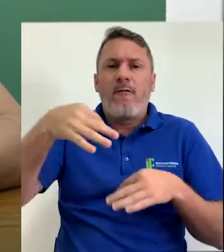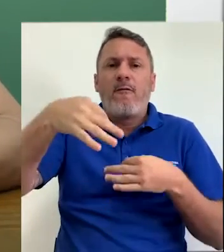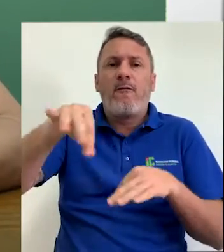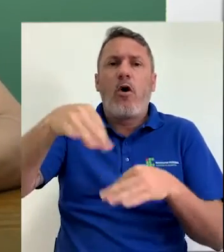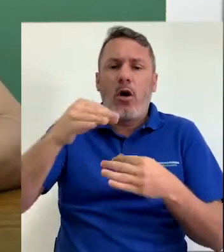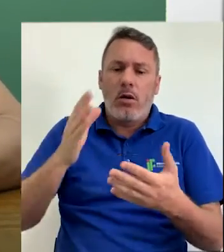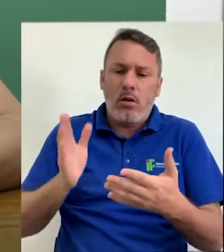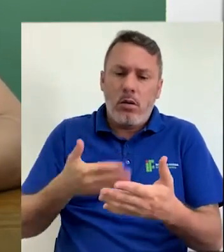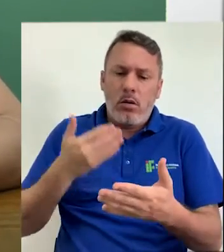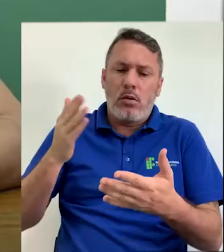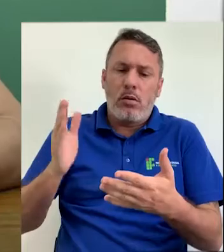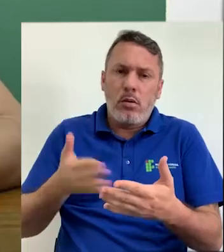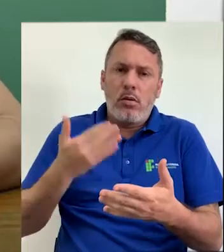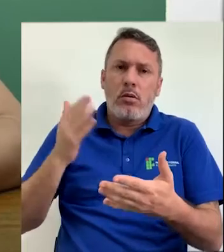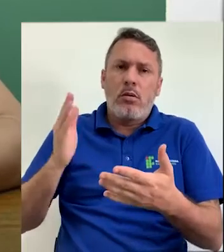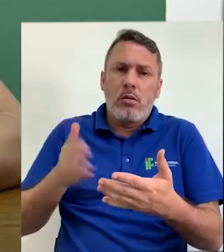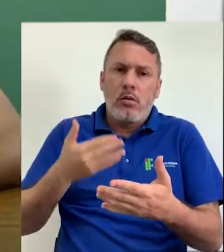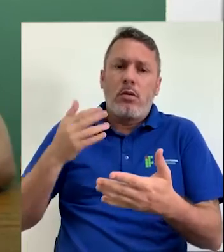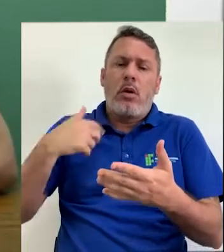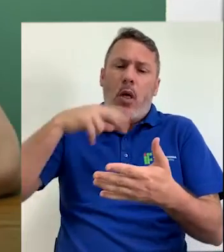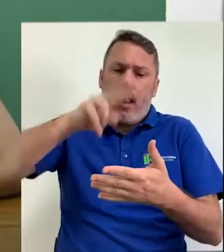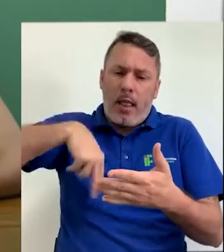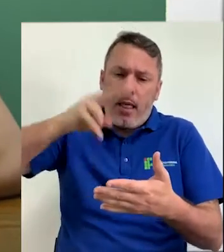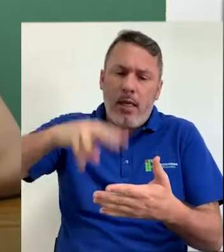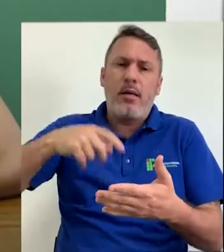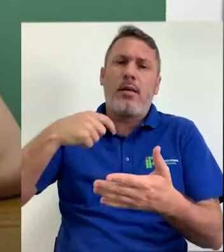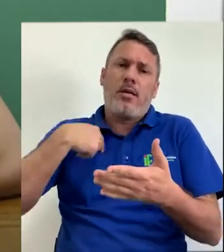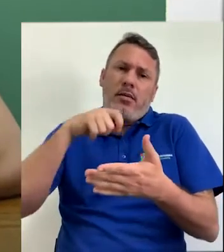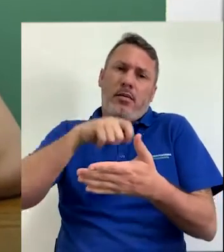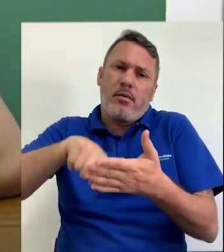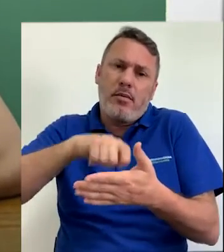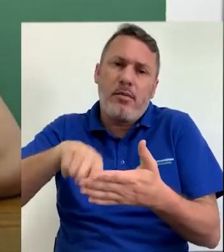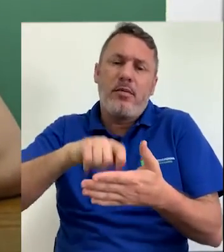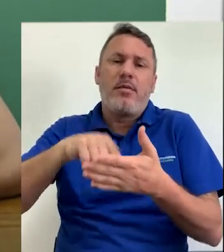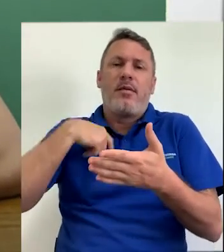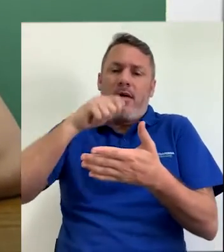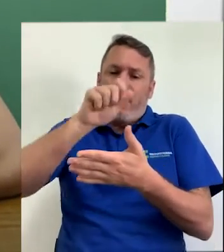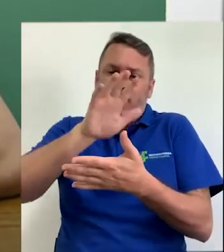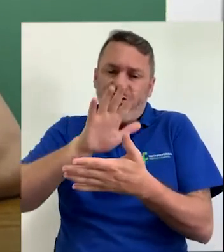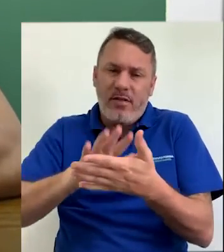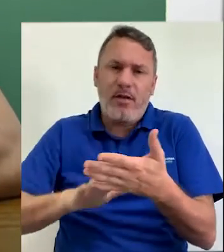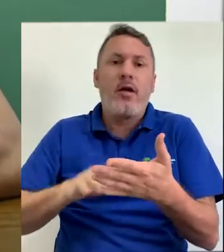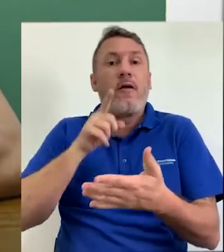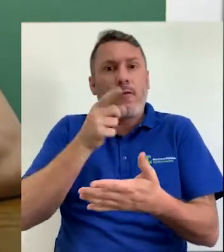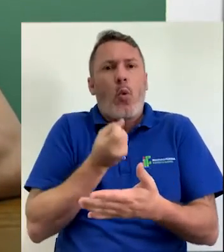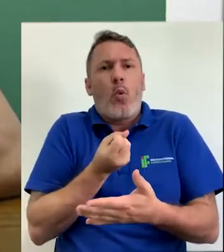você estudou, que você leu, que você fez anotações.